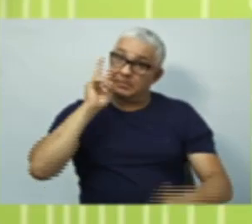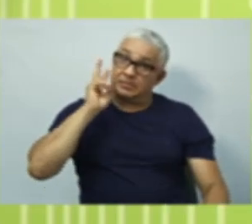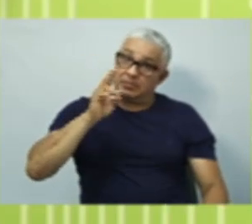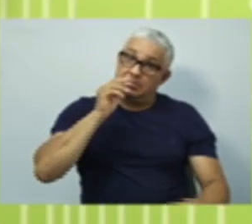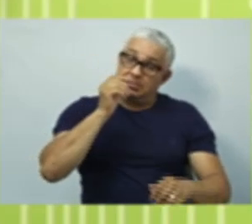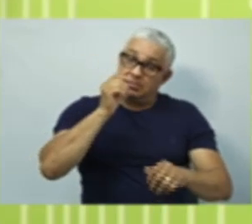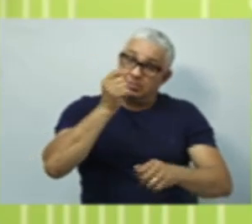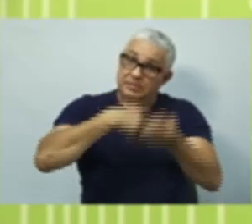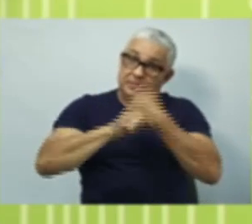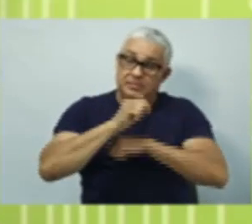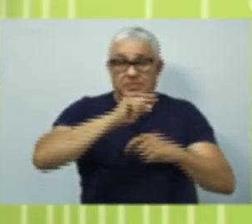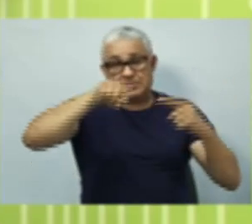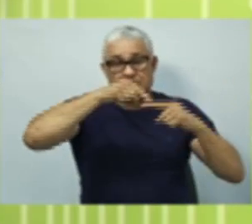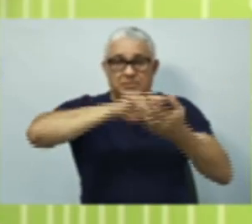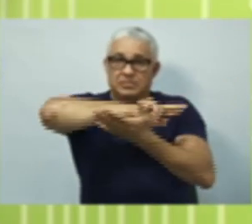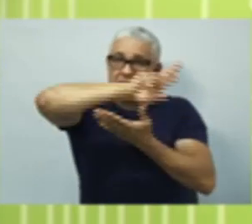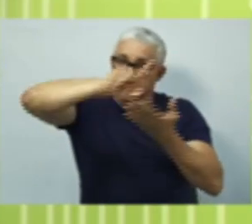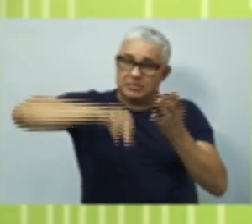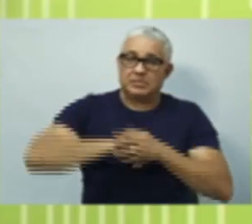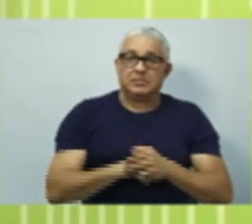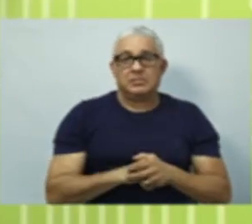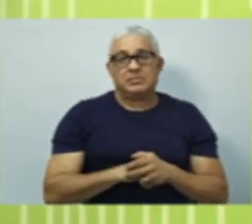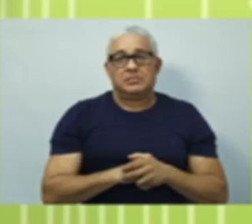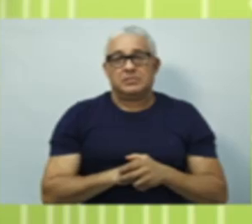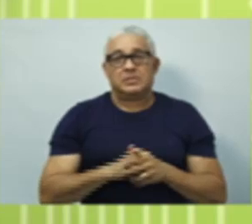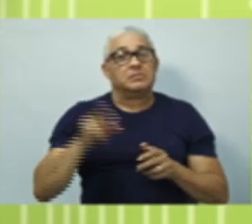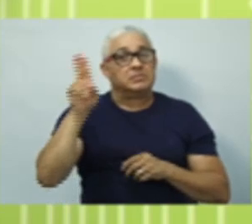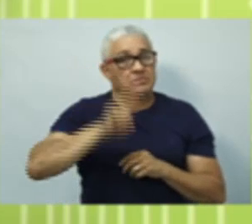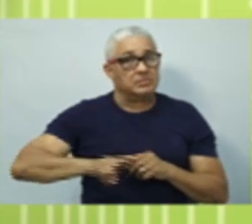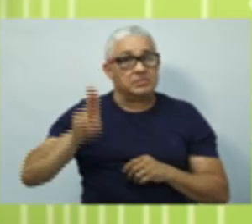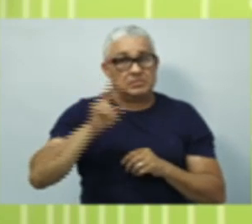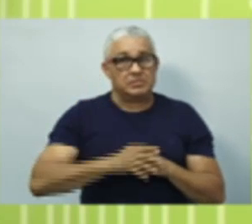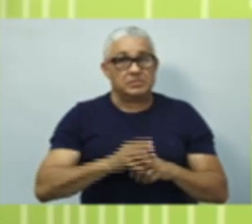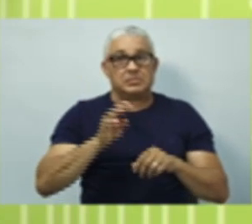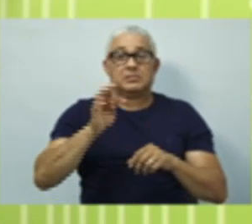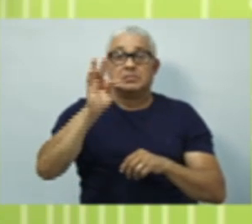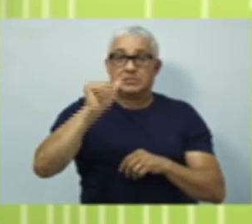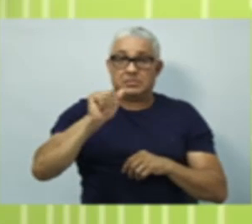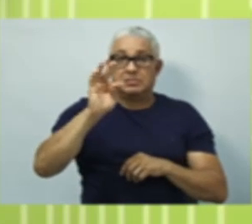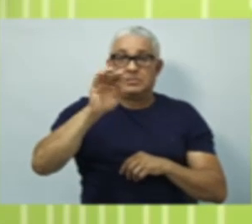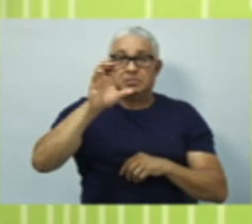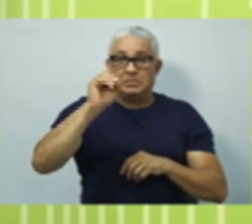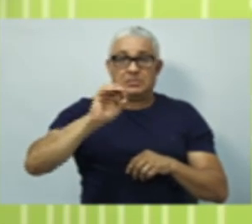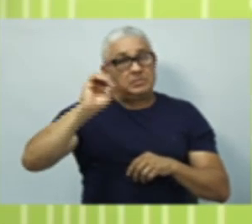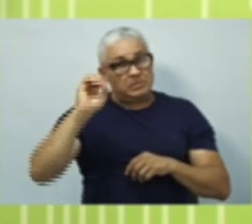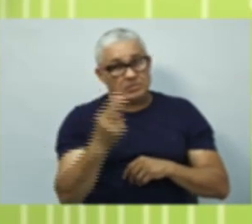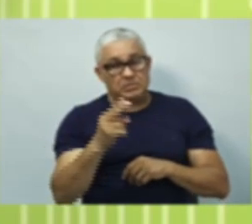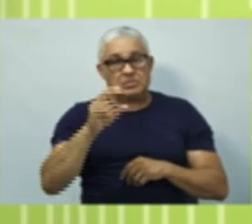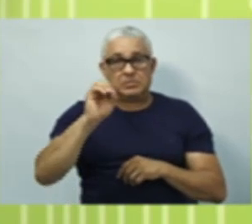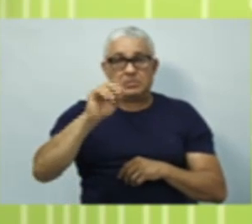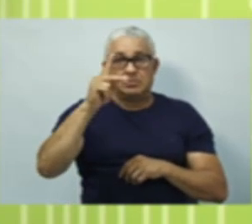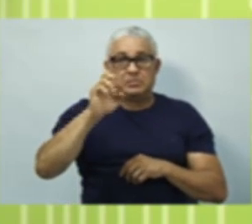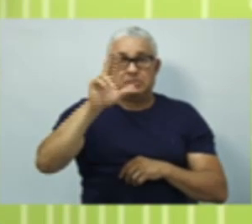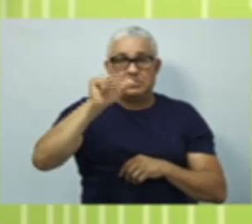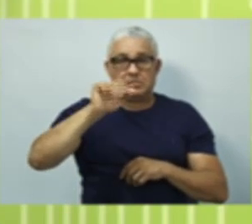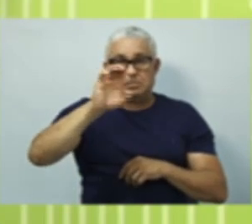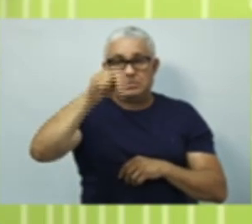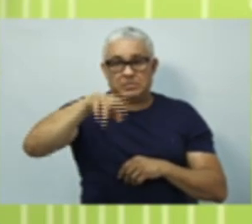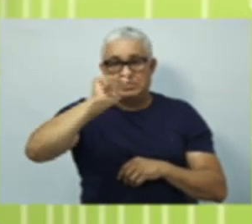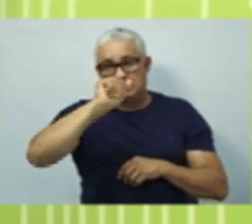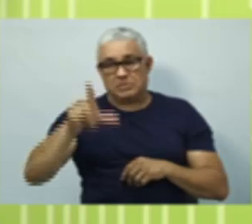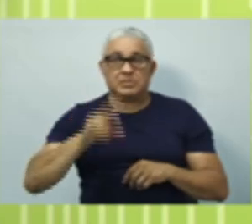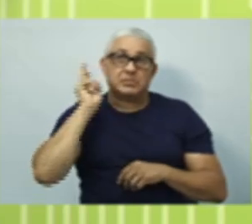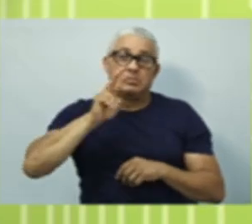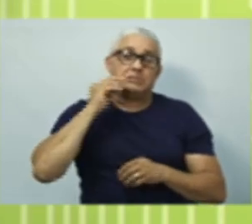por objetivo ela vai ser algo que vai ser utilizado a nível tático ou operacional. Então nós vamos relembrar